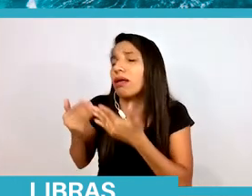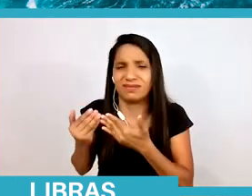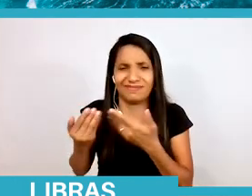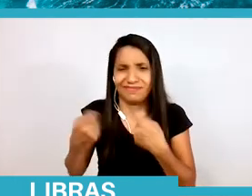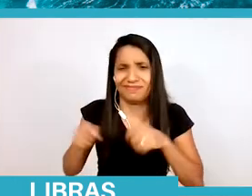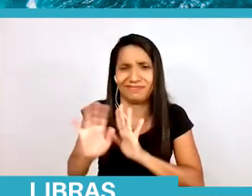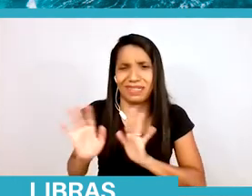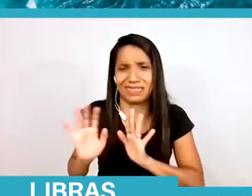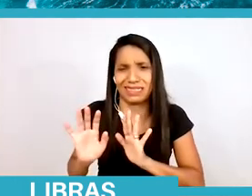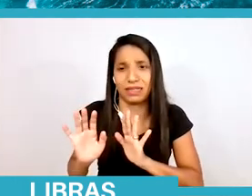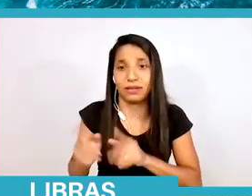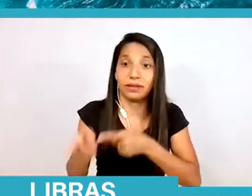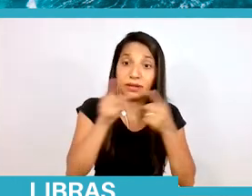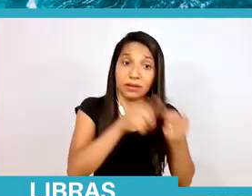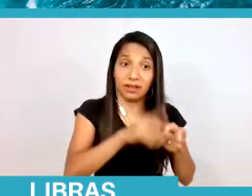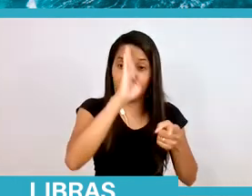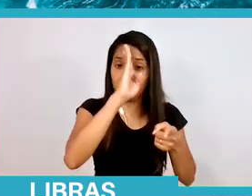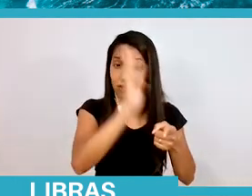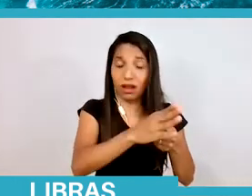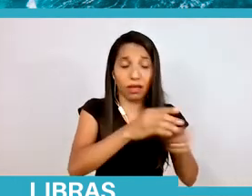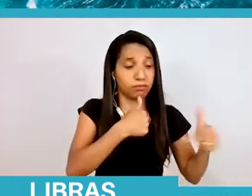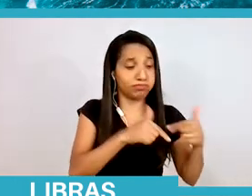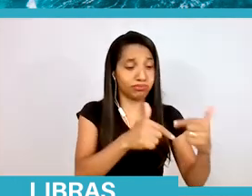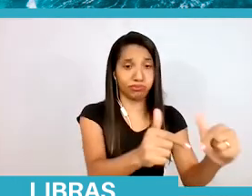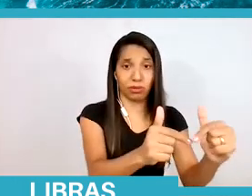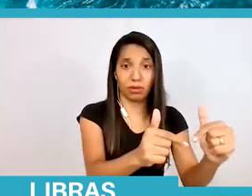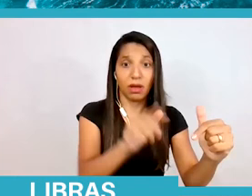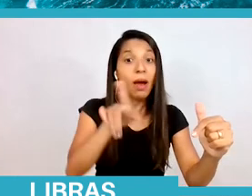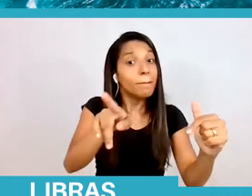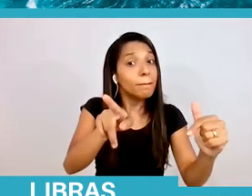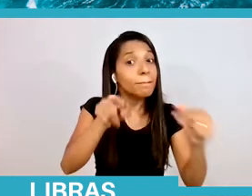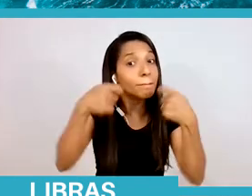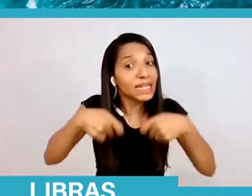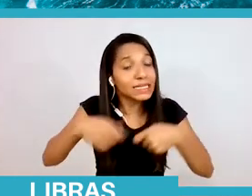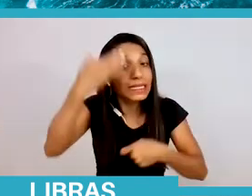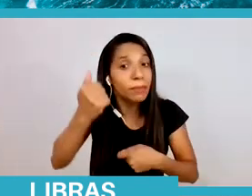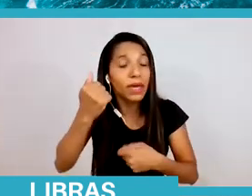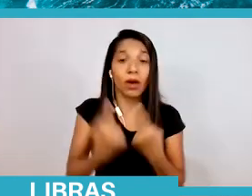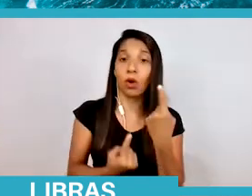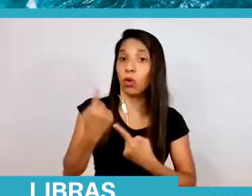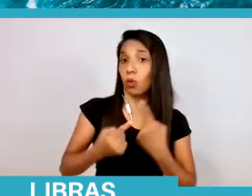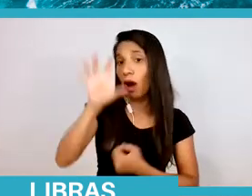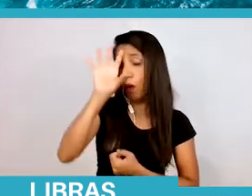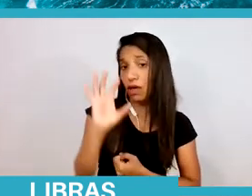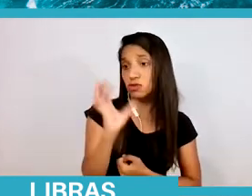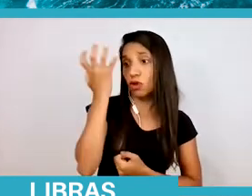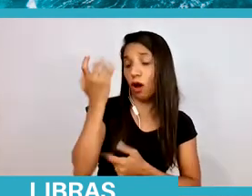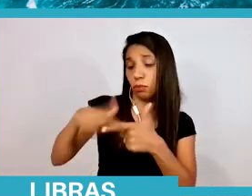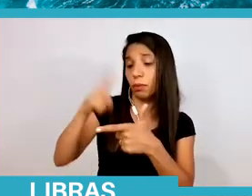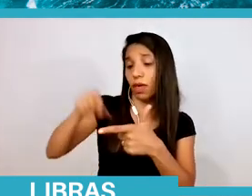vai ser a solução que vai resolver o problema do cliente. Então, é muito interessante essa